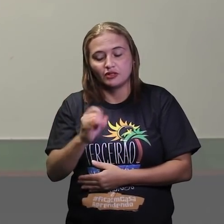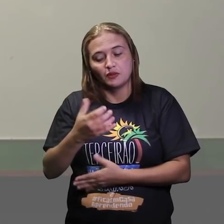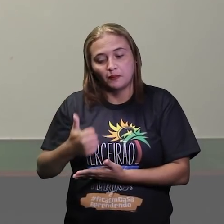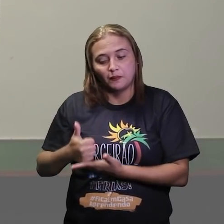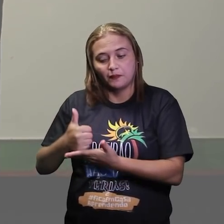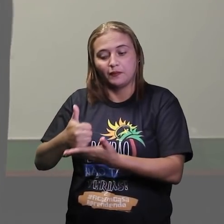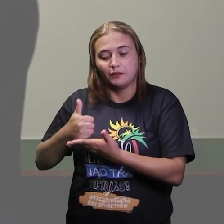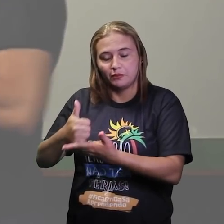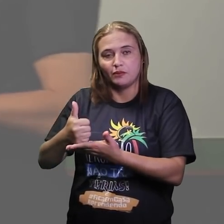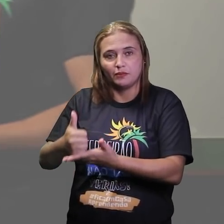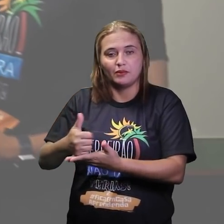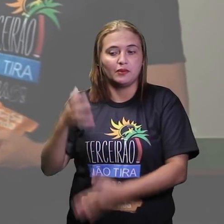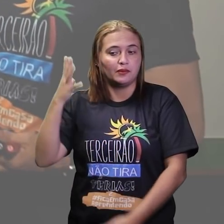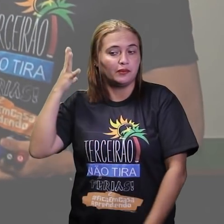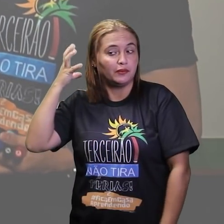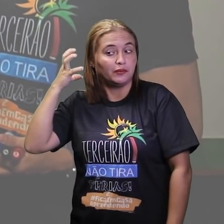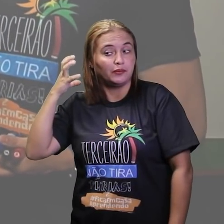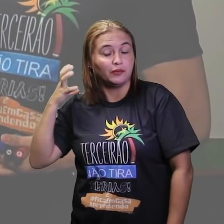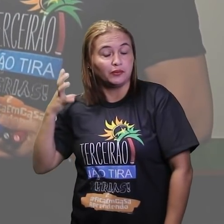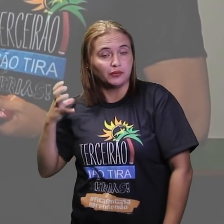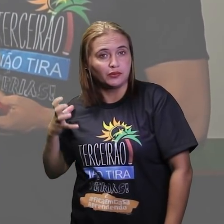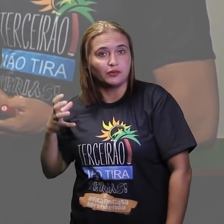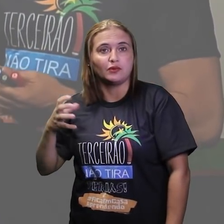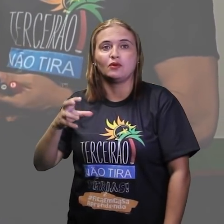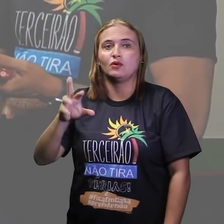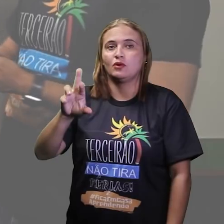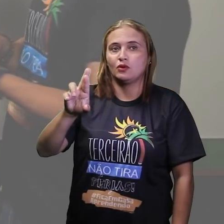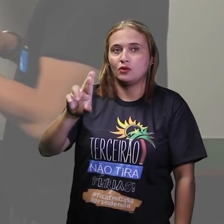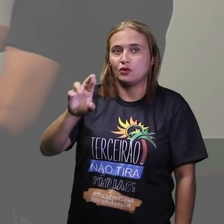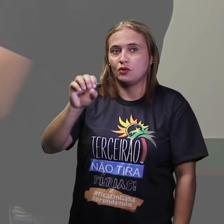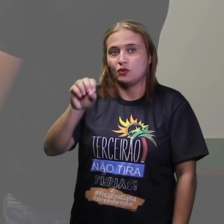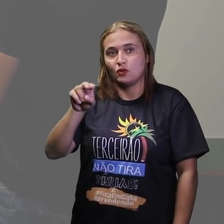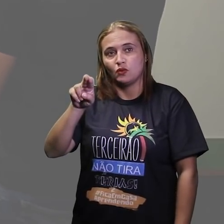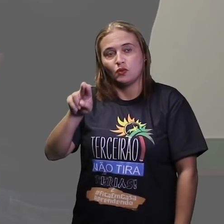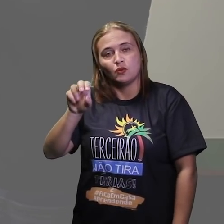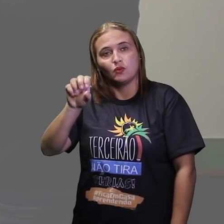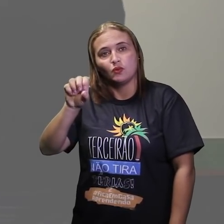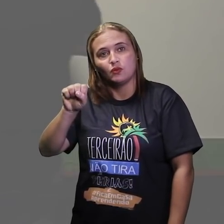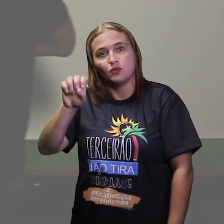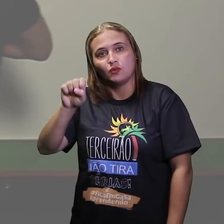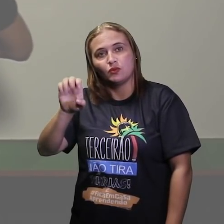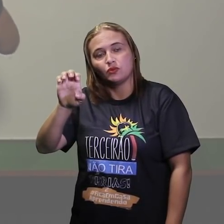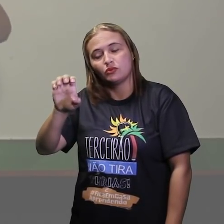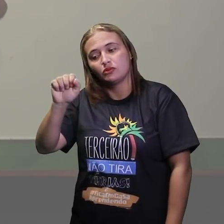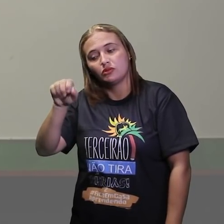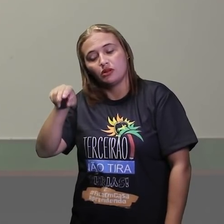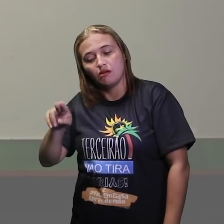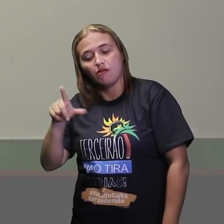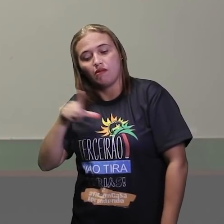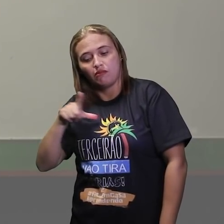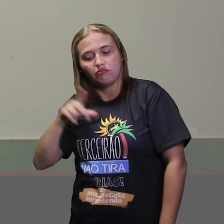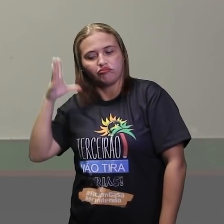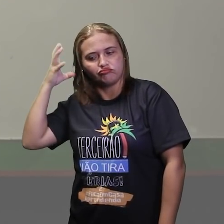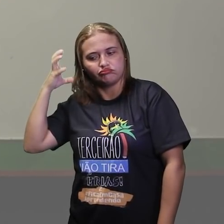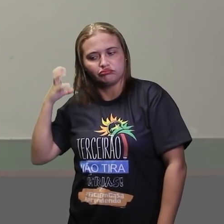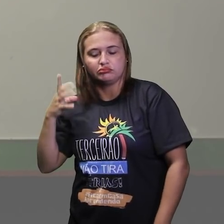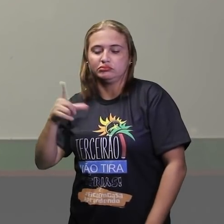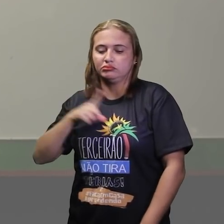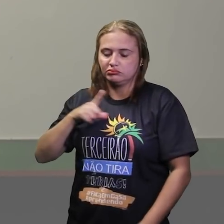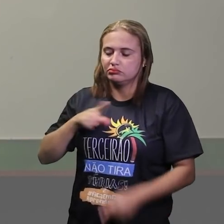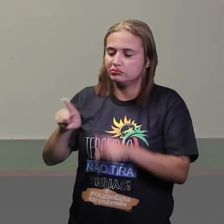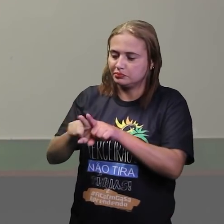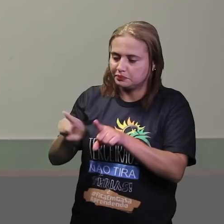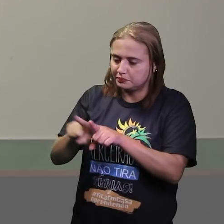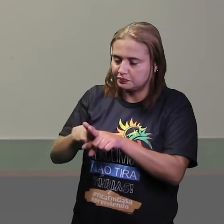em Rousseau, já vai ficar um pouquinho diferente. No nosso amigo Rousseau, nós temos o estado de natureza,